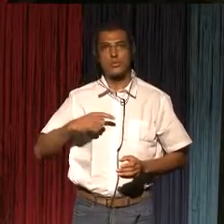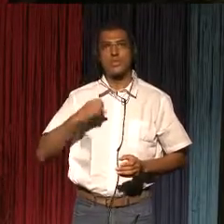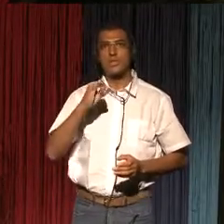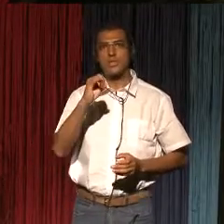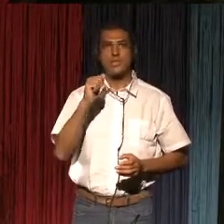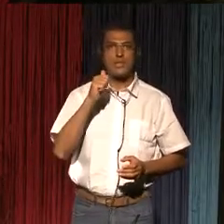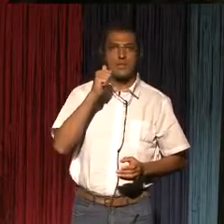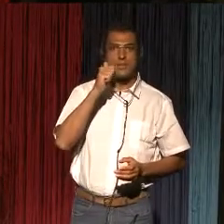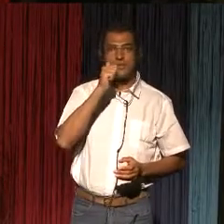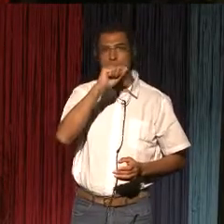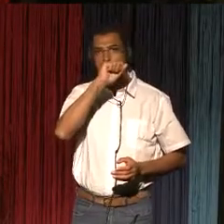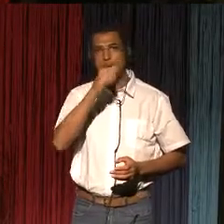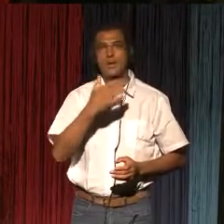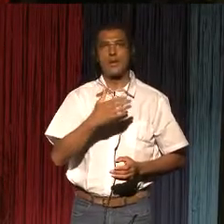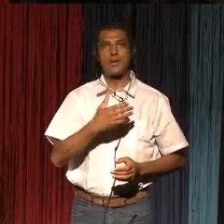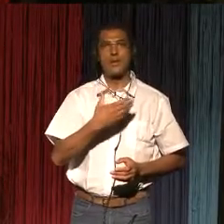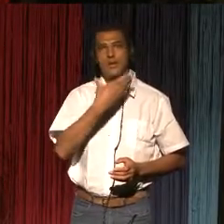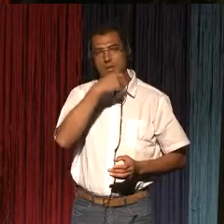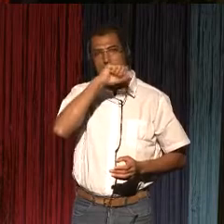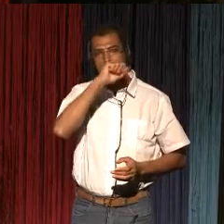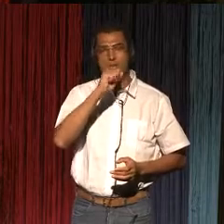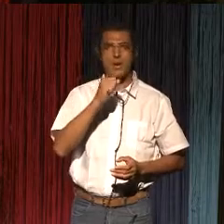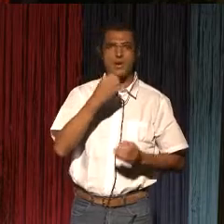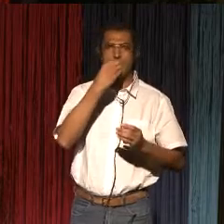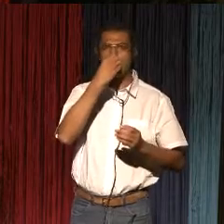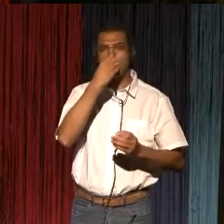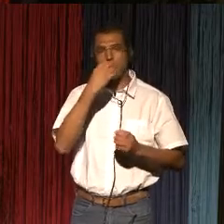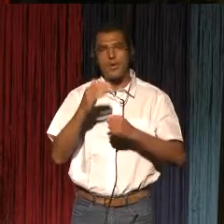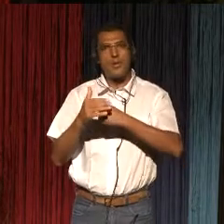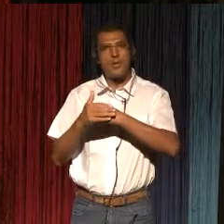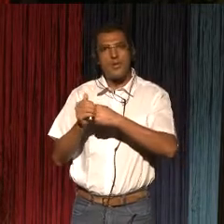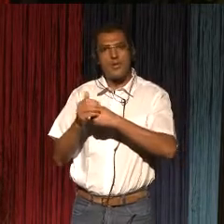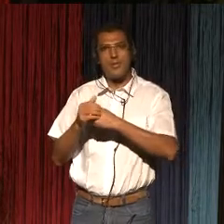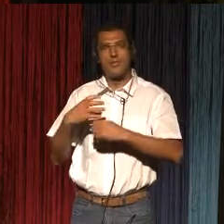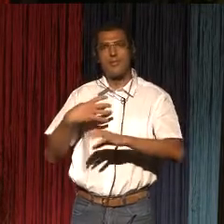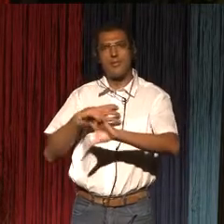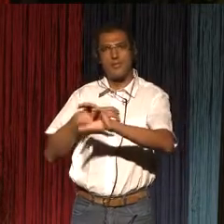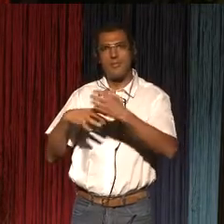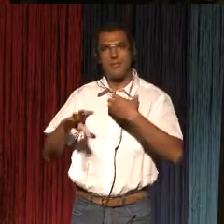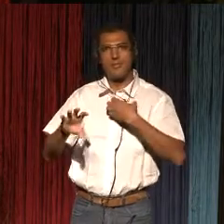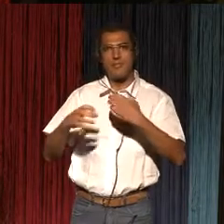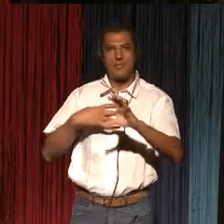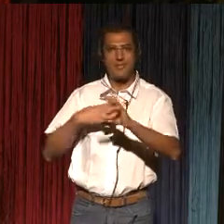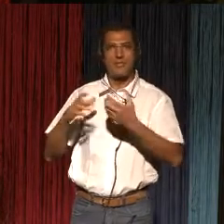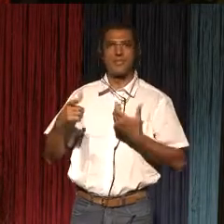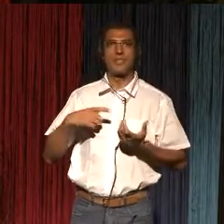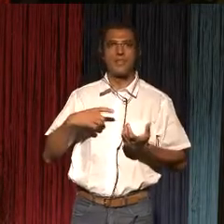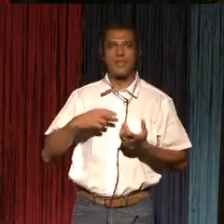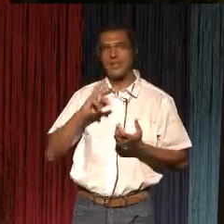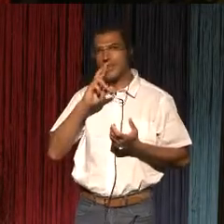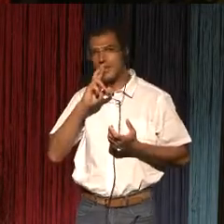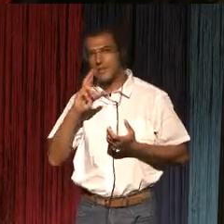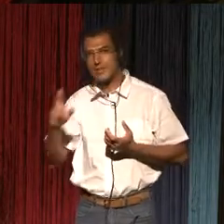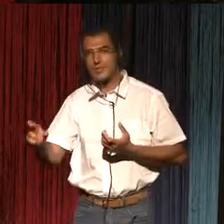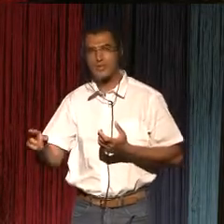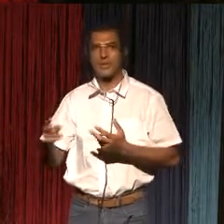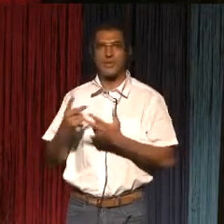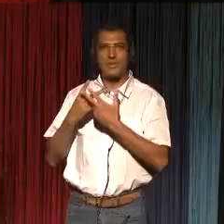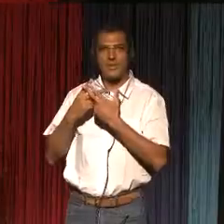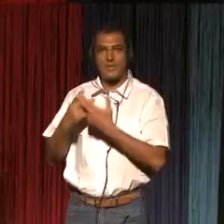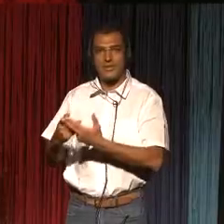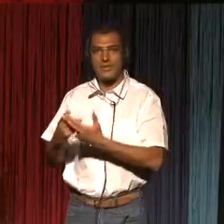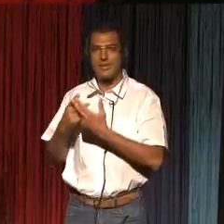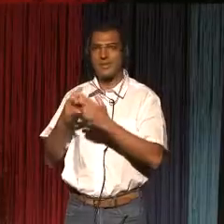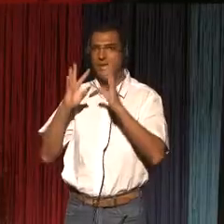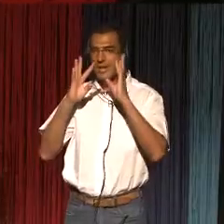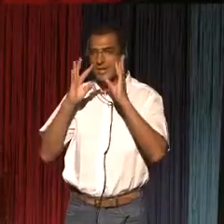maravilhosas, mães que respondiam, que tinham empatia. Vejam que mesmo sendo de classes menos privilegiadas,